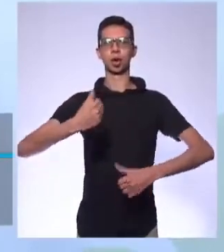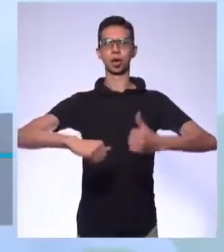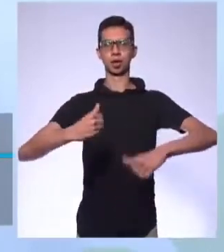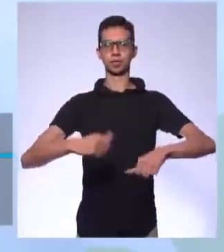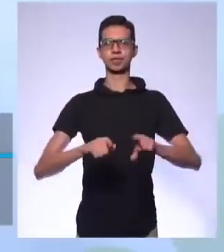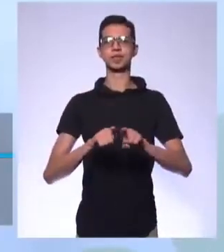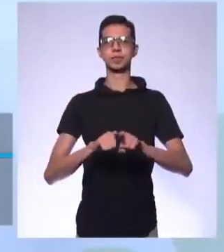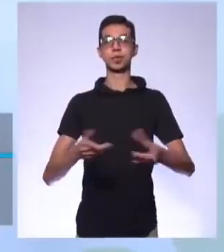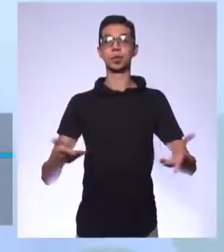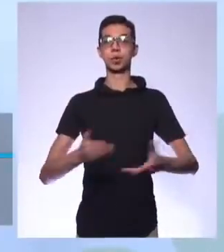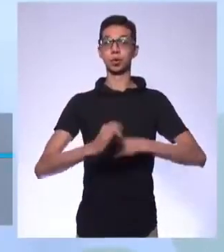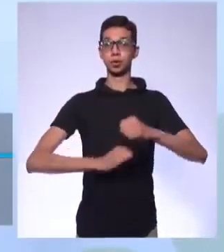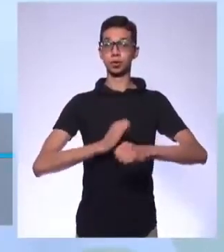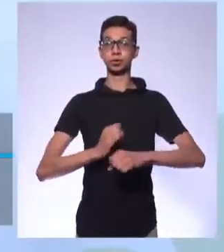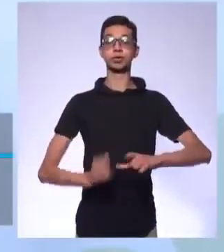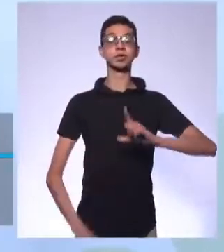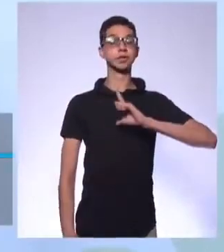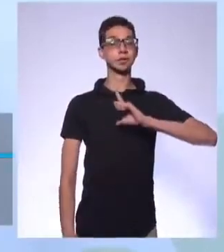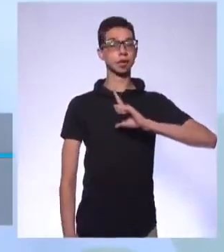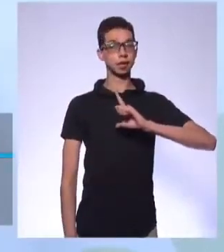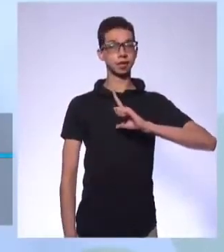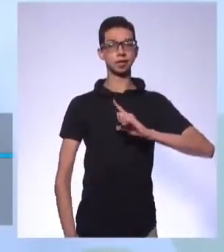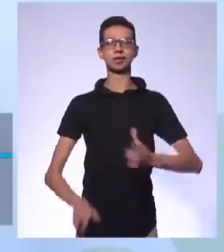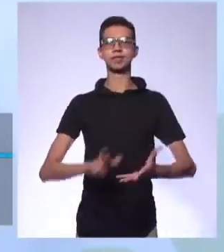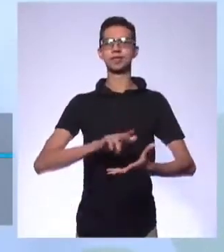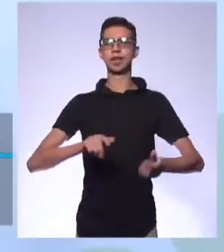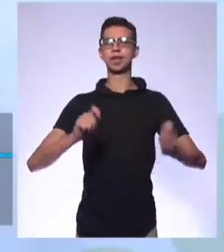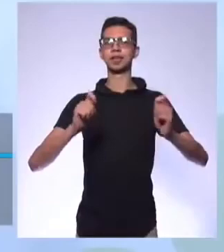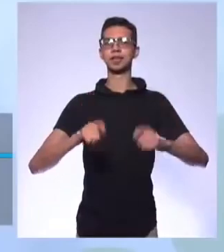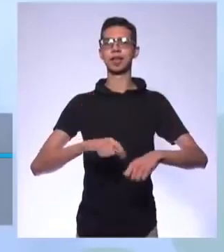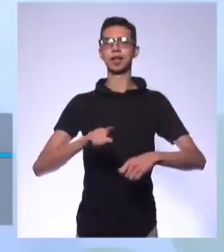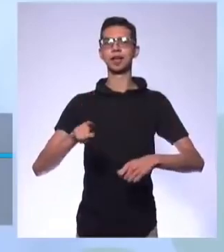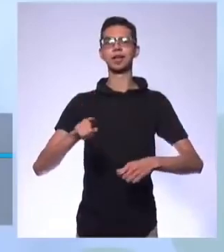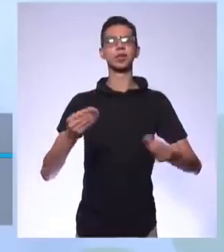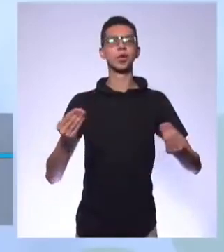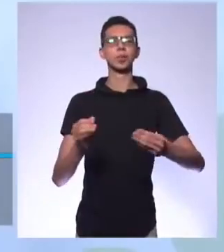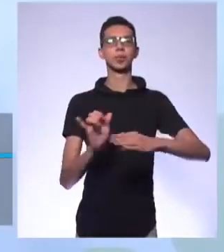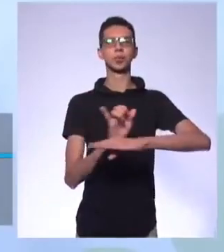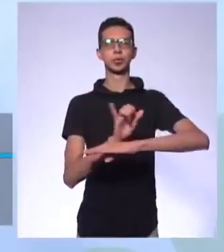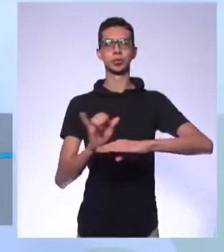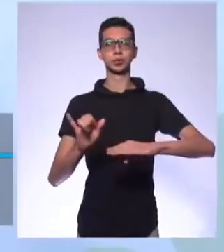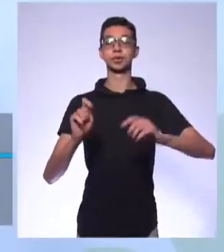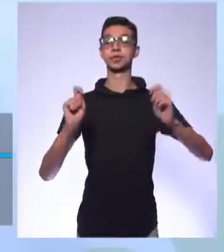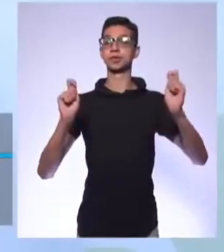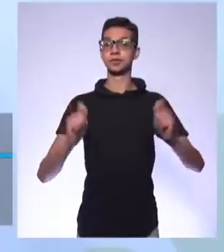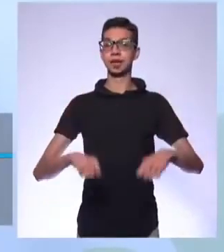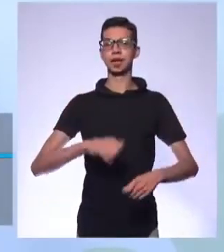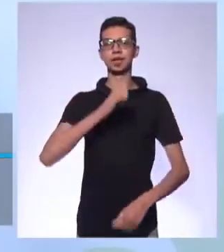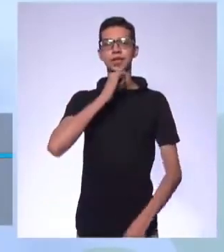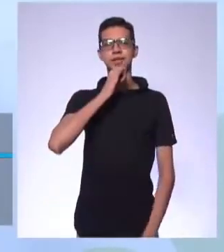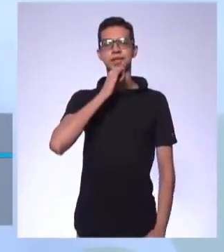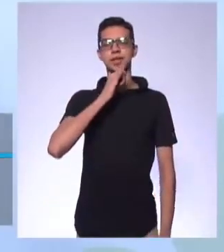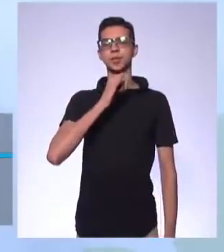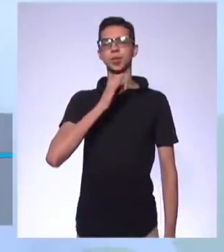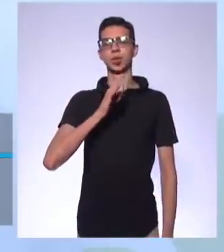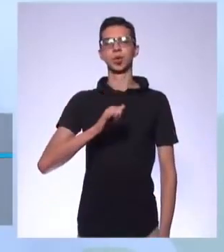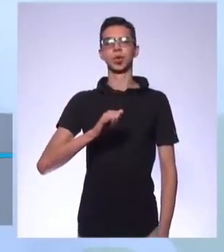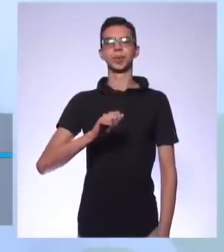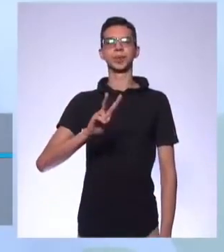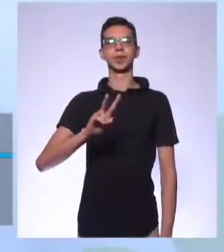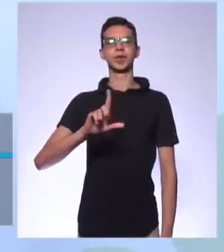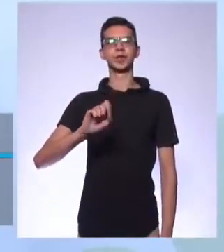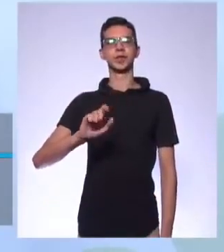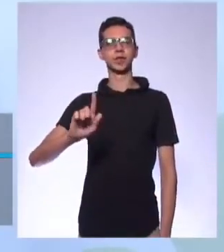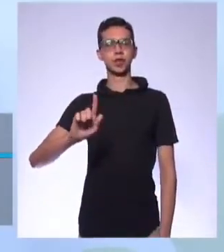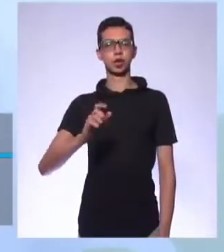tem a internet com uma ferramenta aí gigantesca para a gente achar caminhos para, seja a resenha aí por um vlog e assim